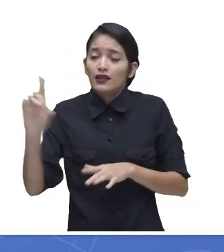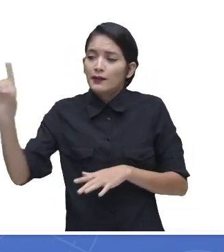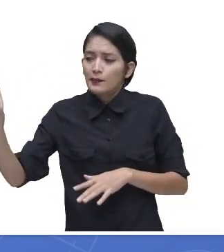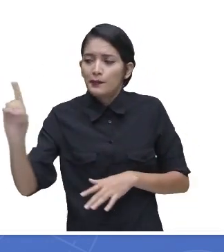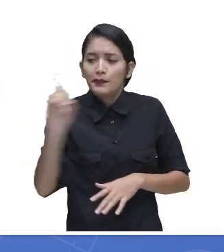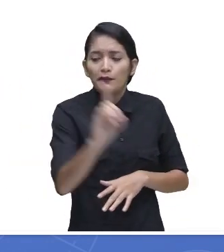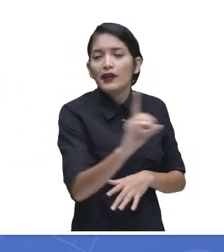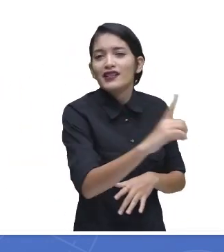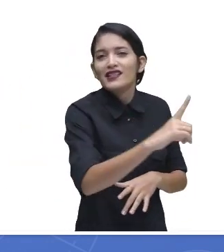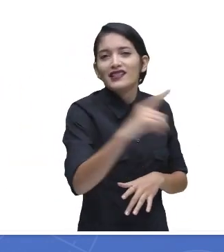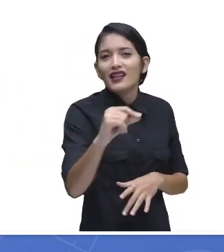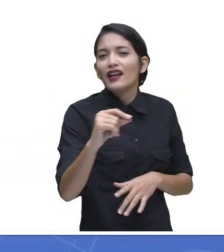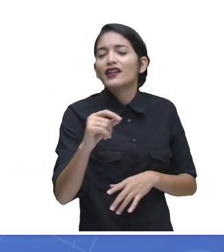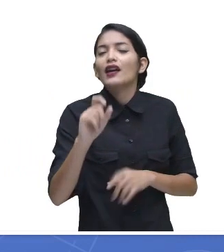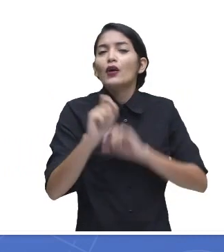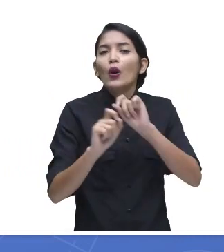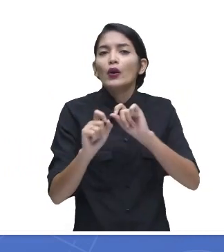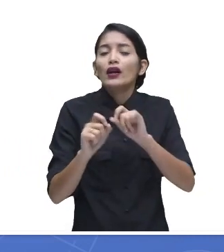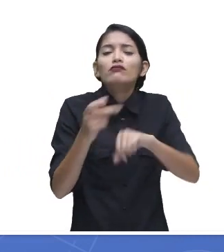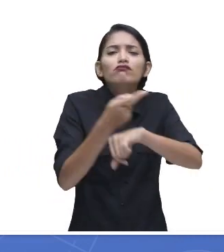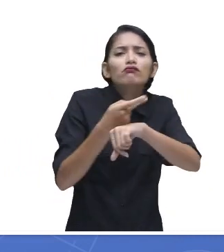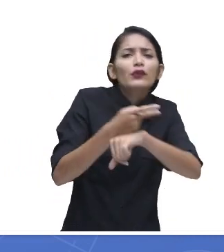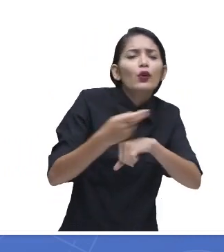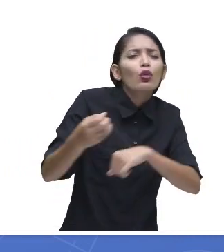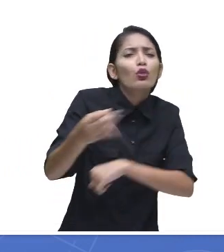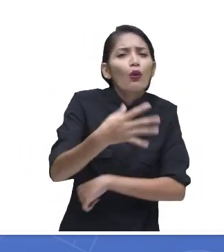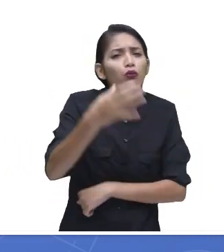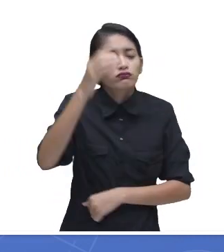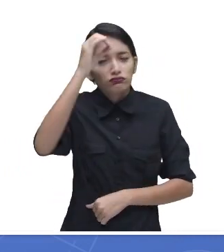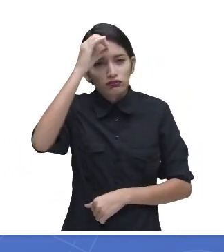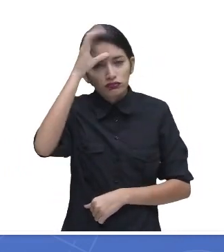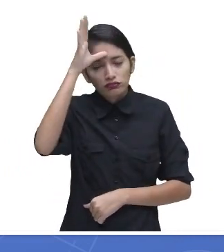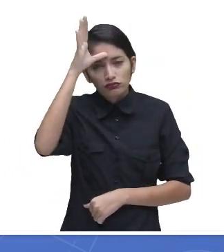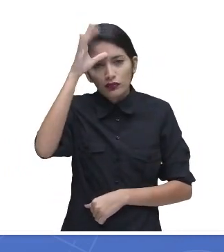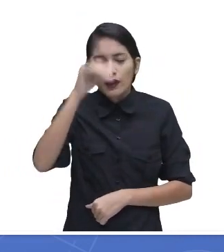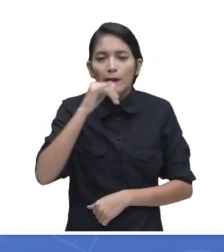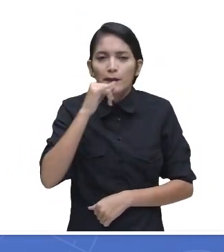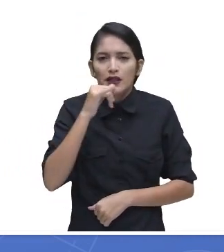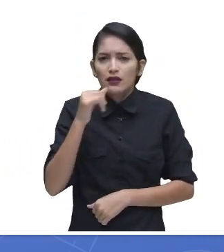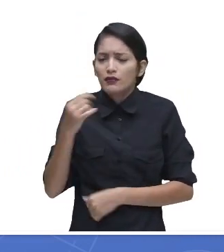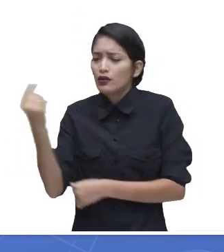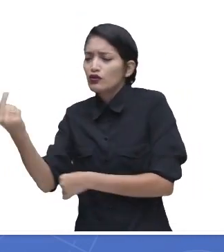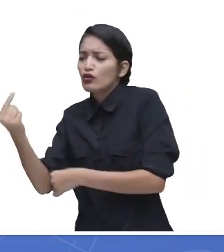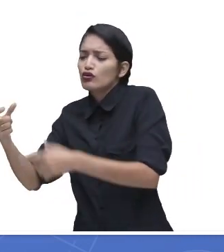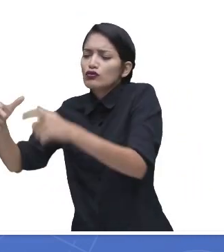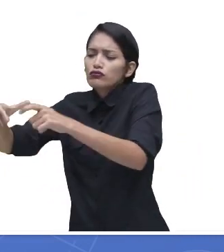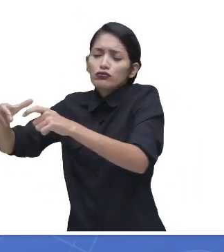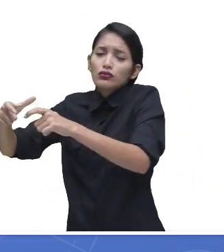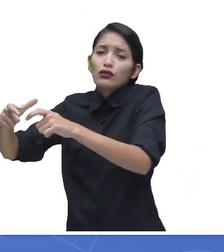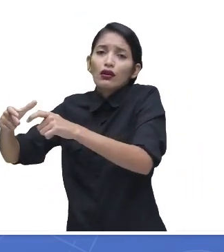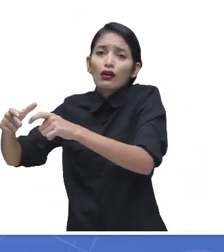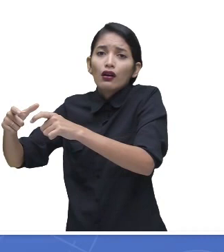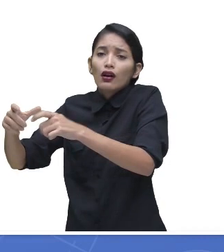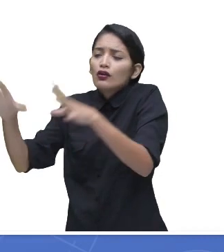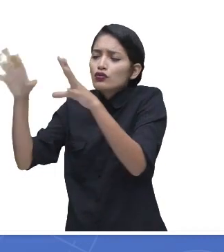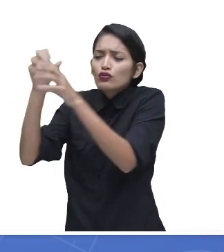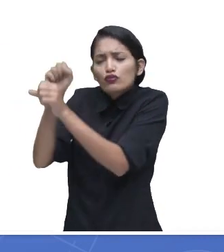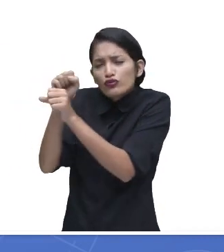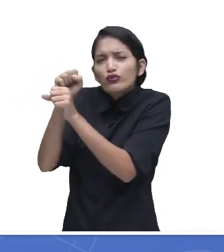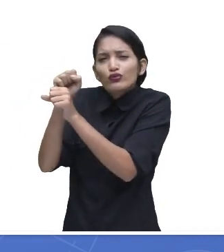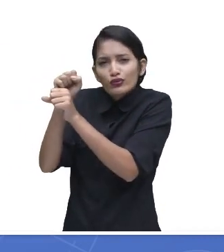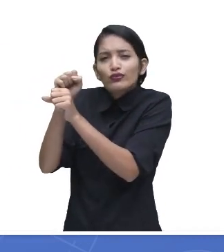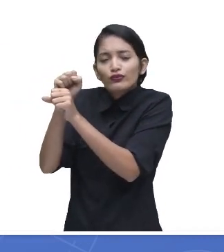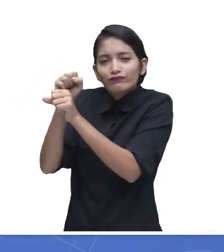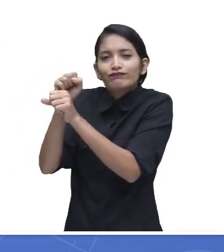buscar o quê? Buscar novos conhecimentos. Claro, se você está preso numa caverna, você está num mundo escuro, né? Numa escuridão